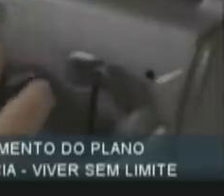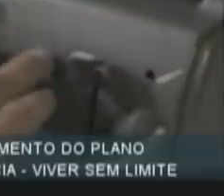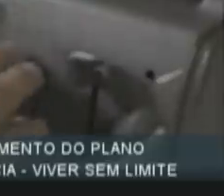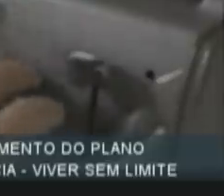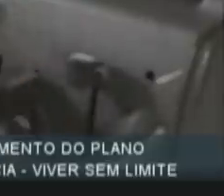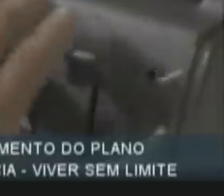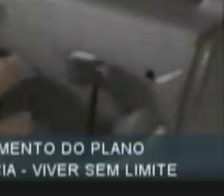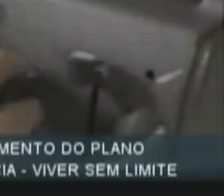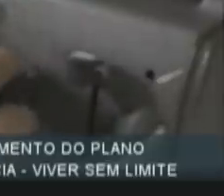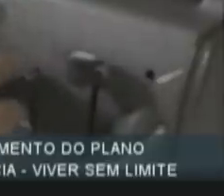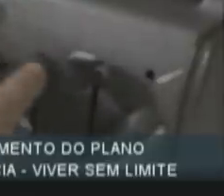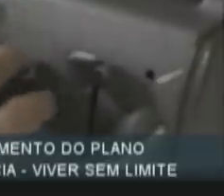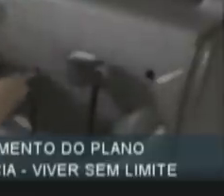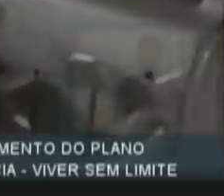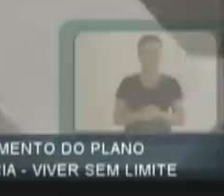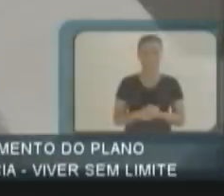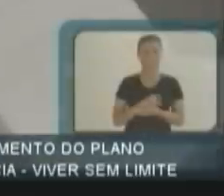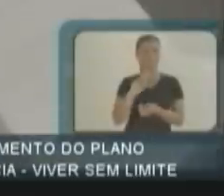Sala de aula.